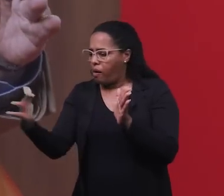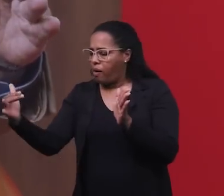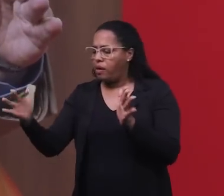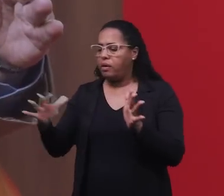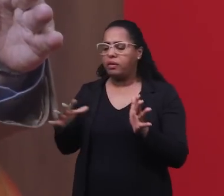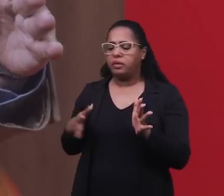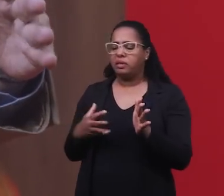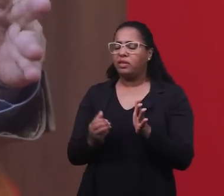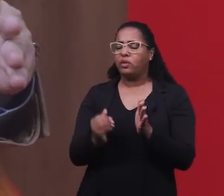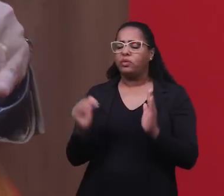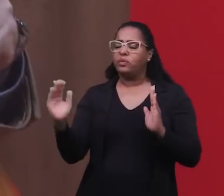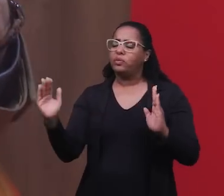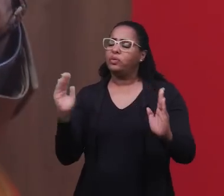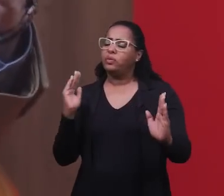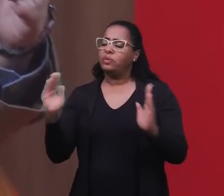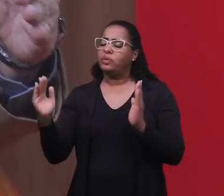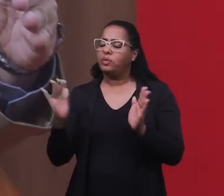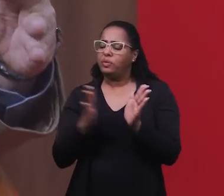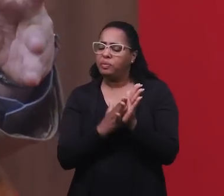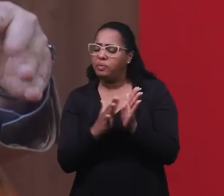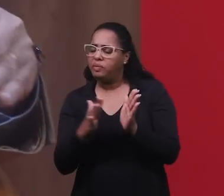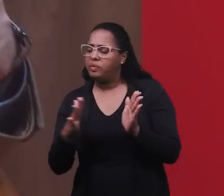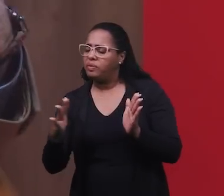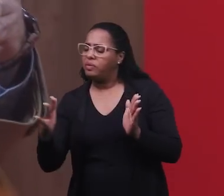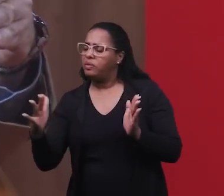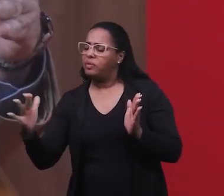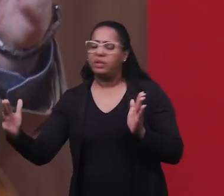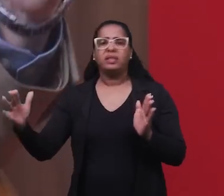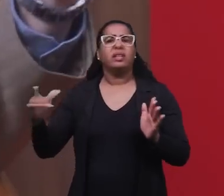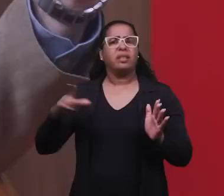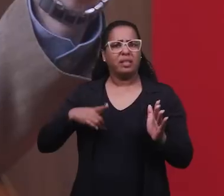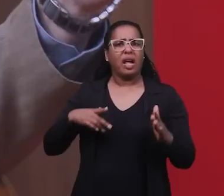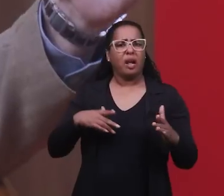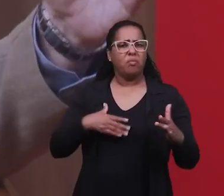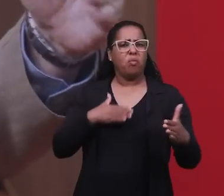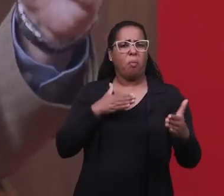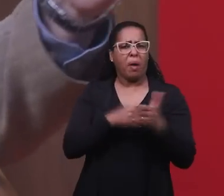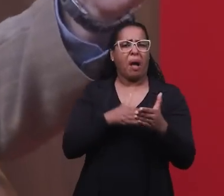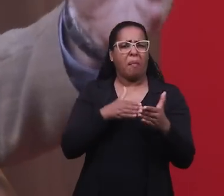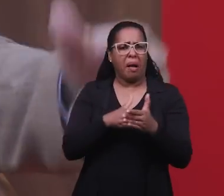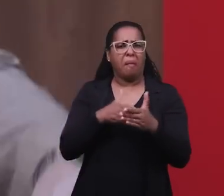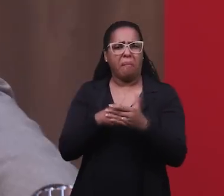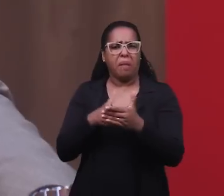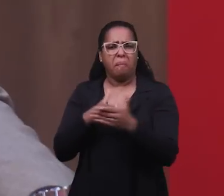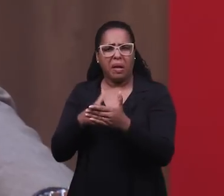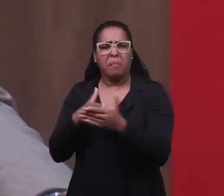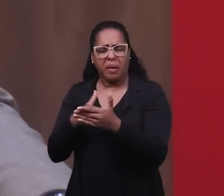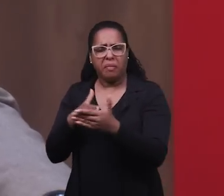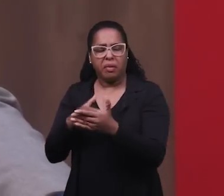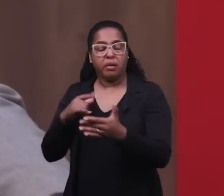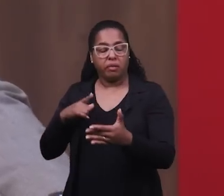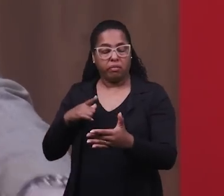jornada. Nessa jornada, neste caminho, há muitos combates ou embates.